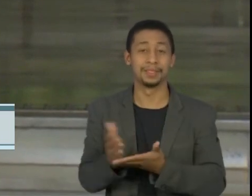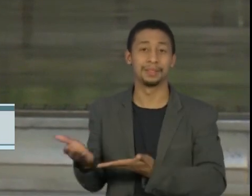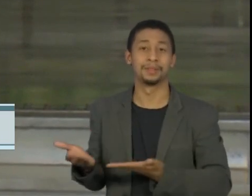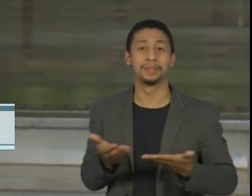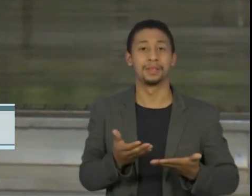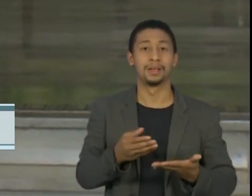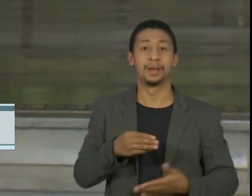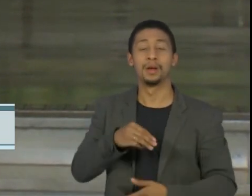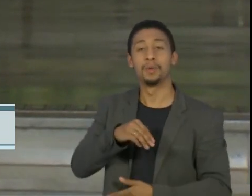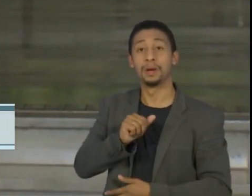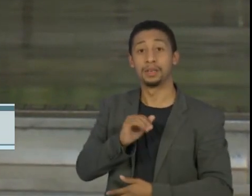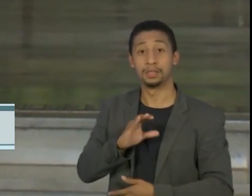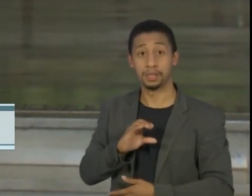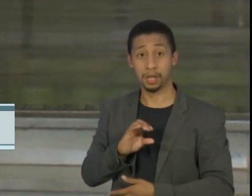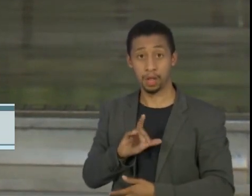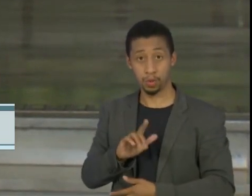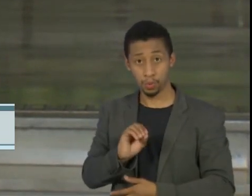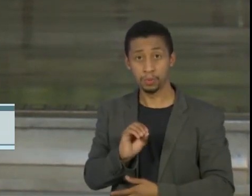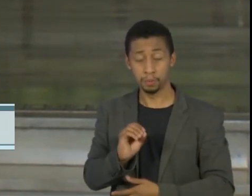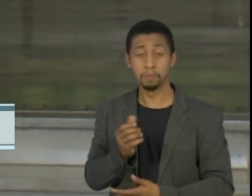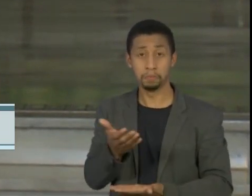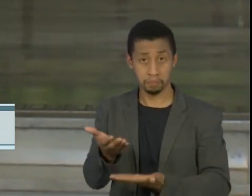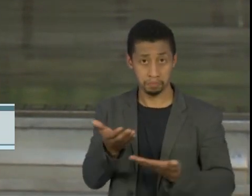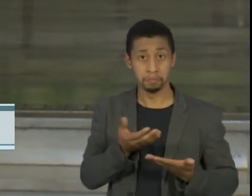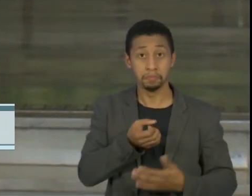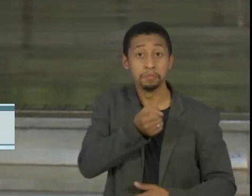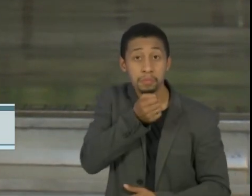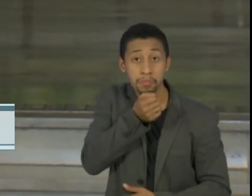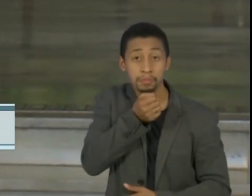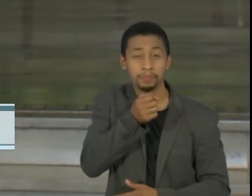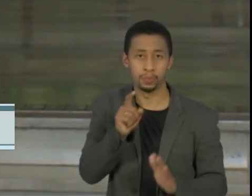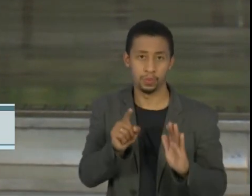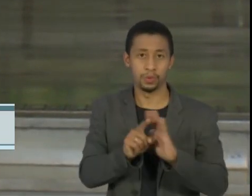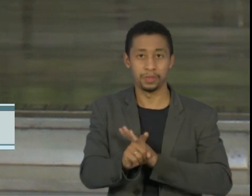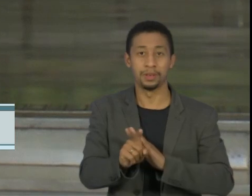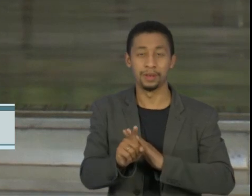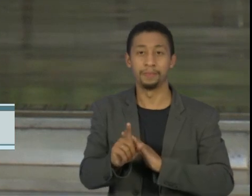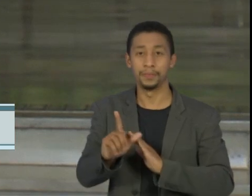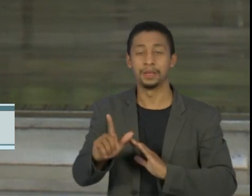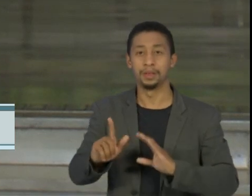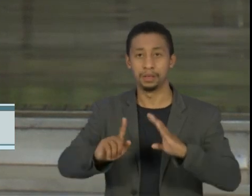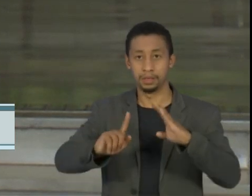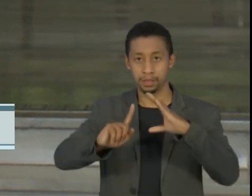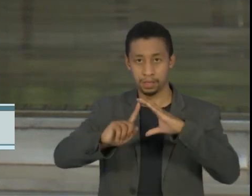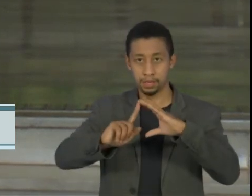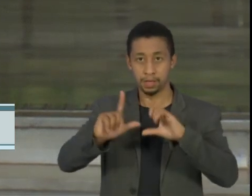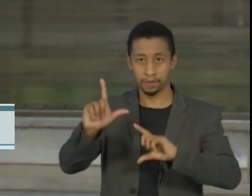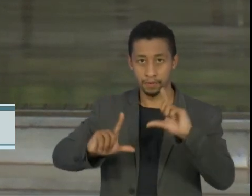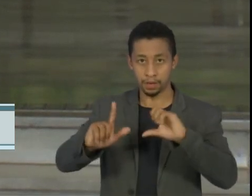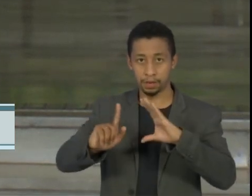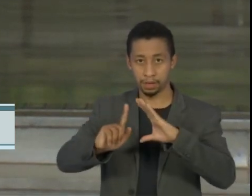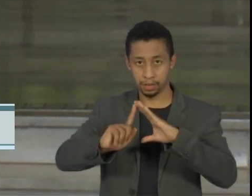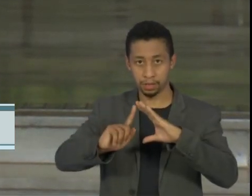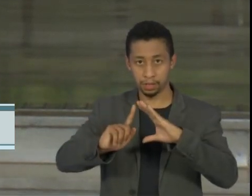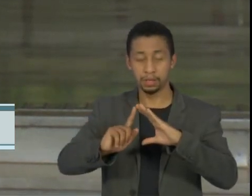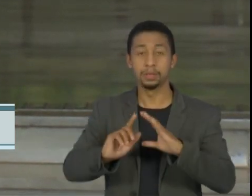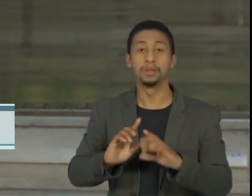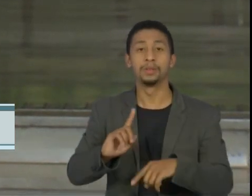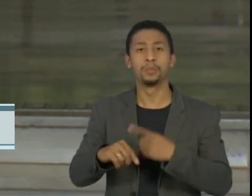aliás, Marcelo, pode vir aqui ao microfone, Marcelo Baceggio, da TV Gazeta, e mais uma complementação ao